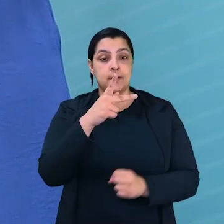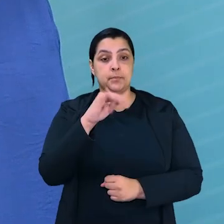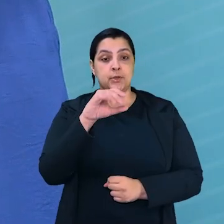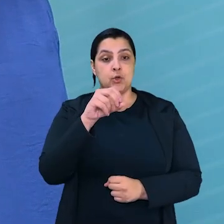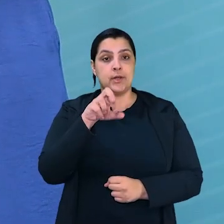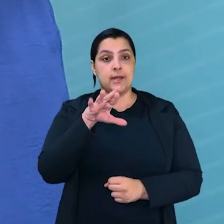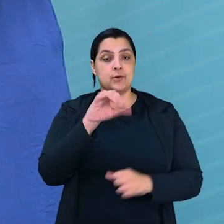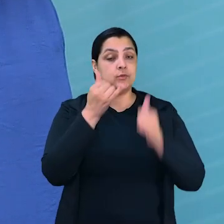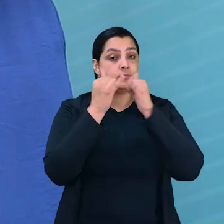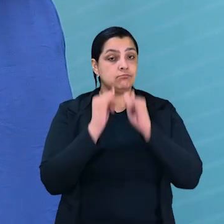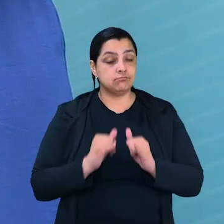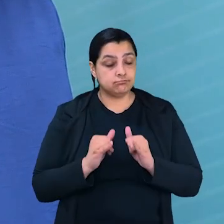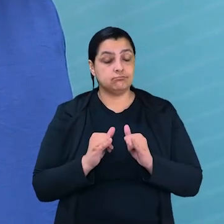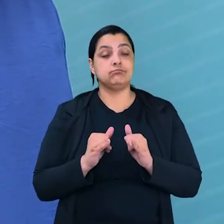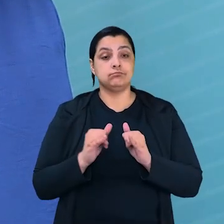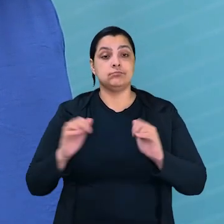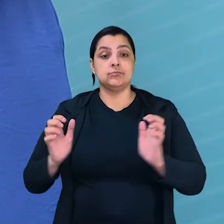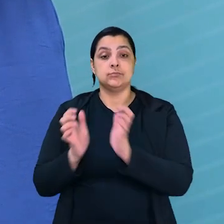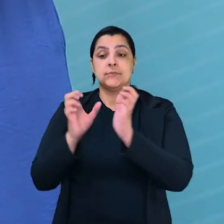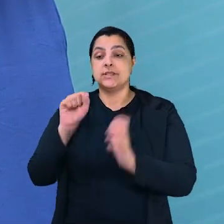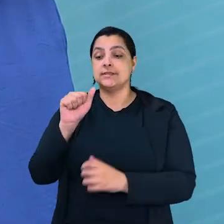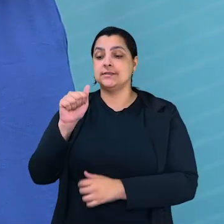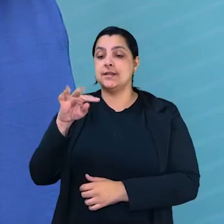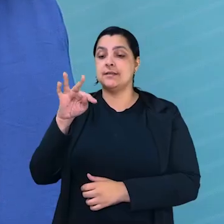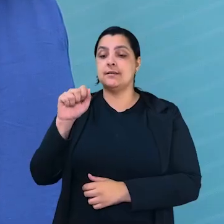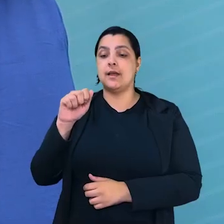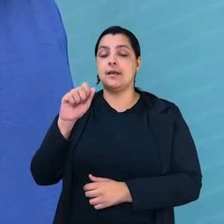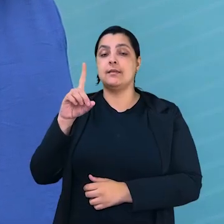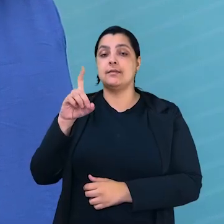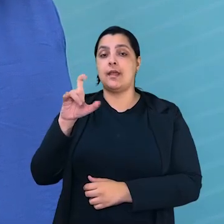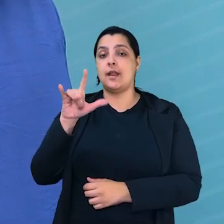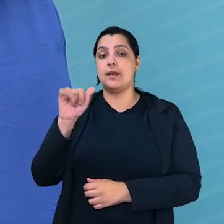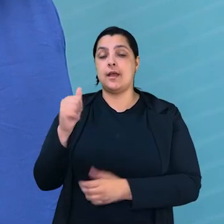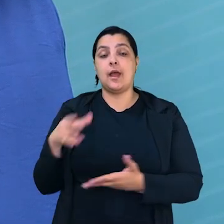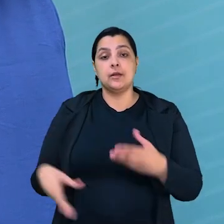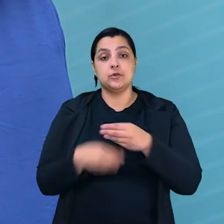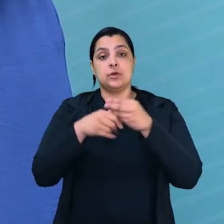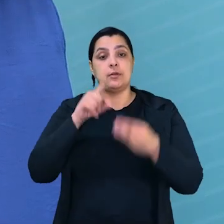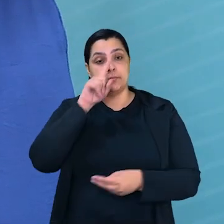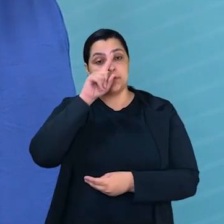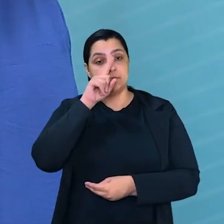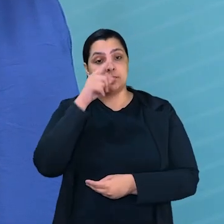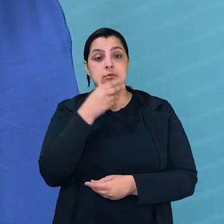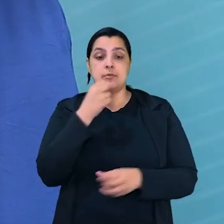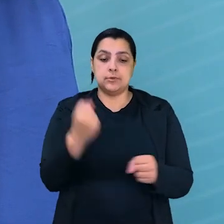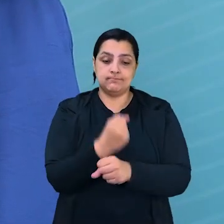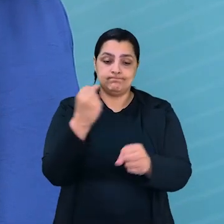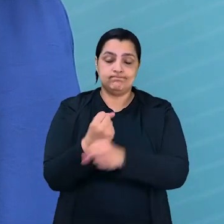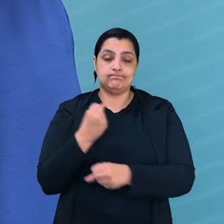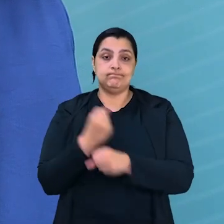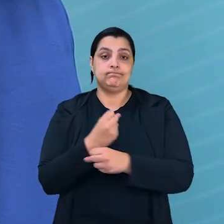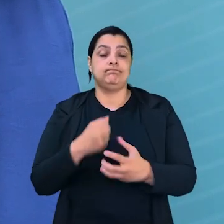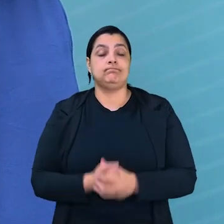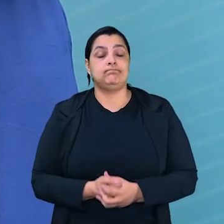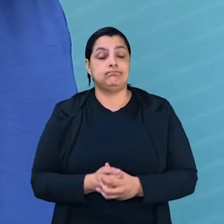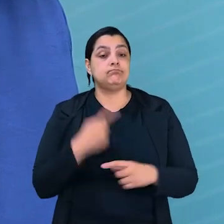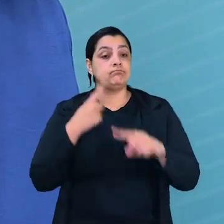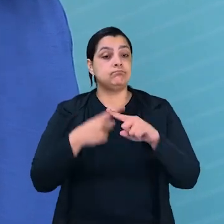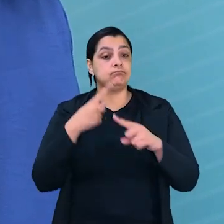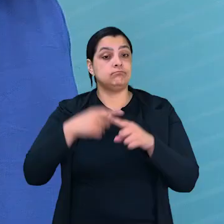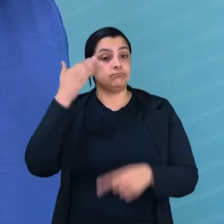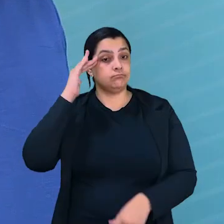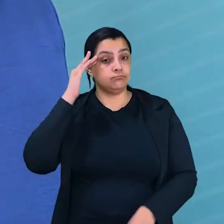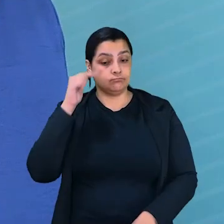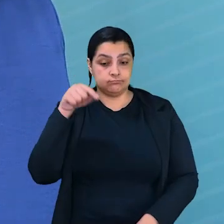fábrica Pioneiros Bioenergia e da usina Santa Adélia ao pagamento de adicional de periculosidade a um pedreiro. Prevaleceu